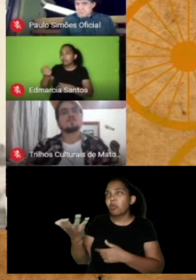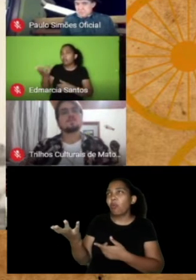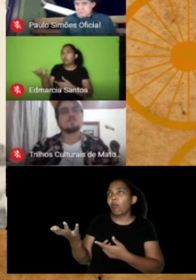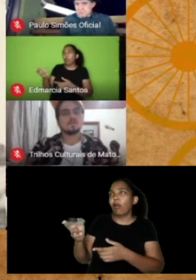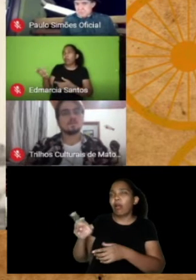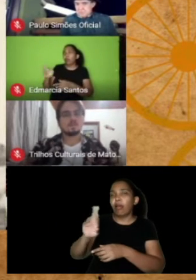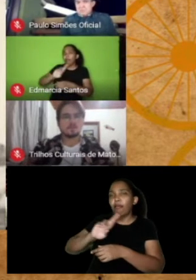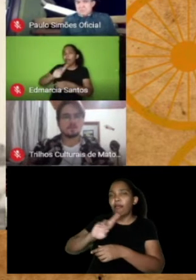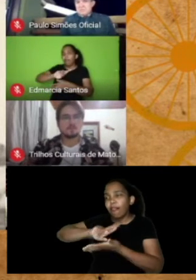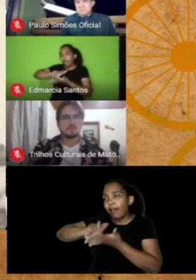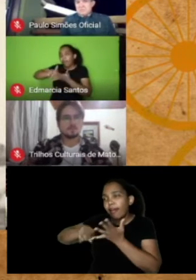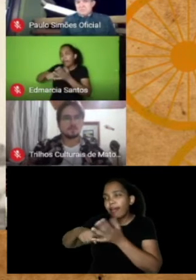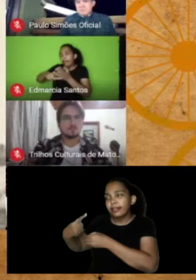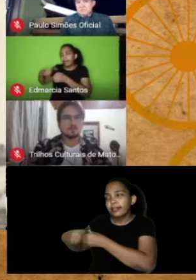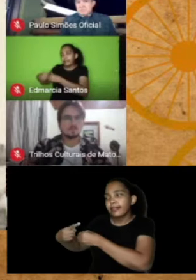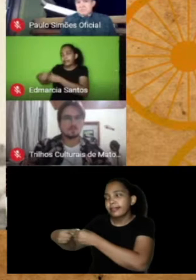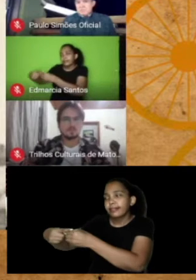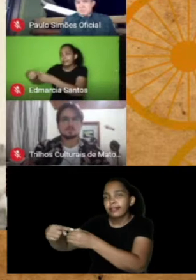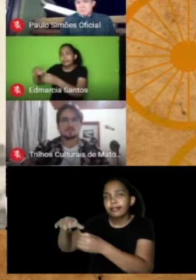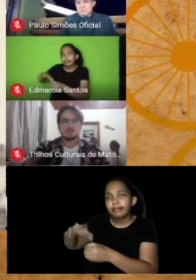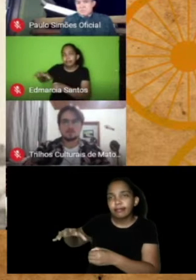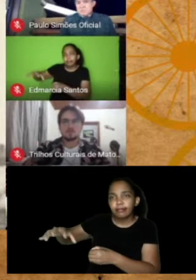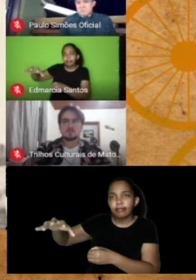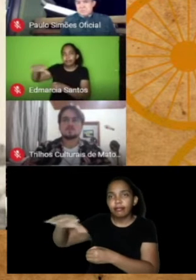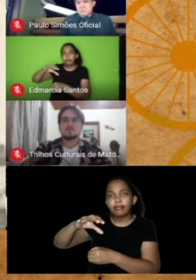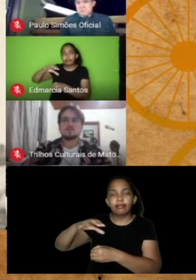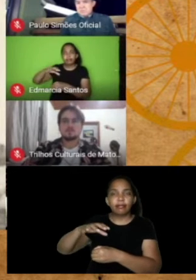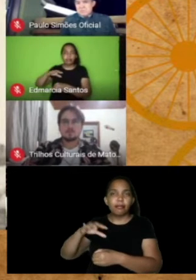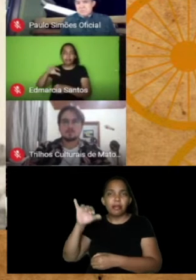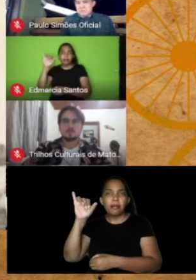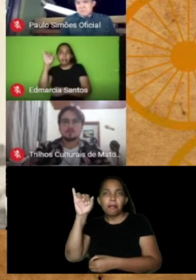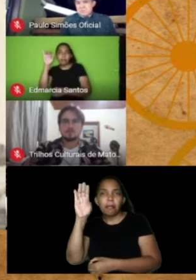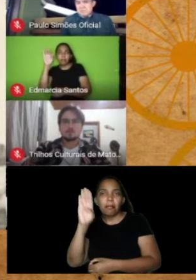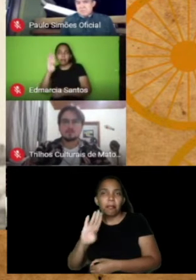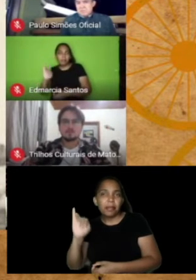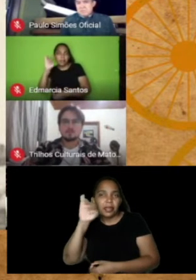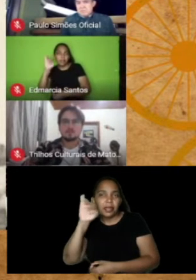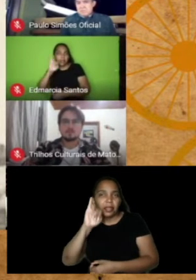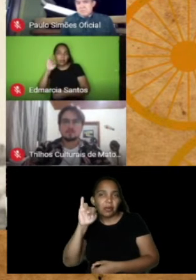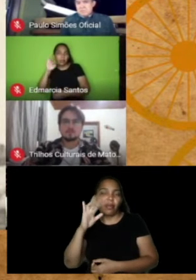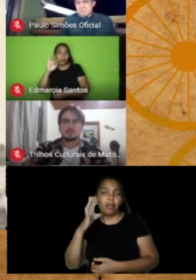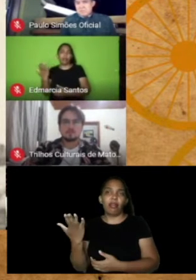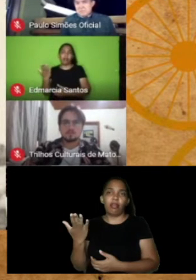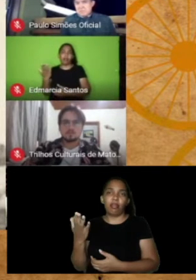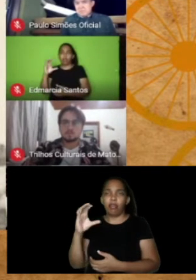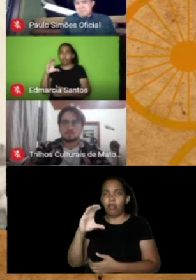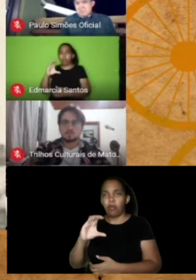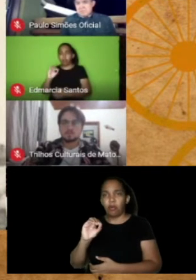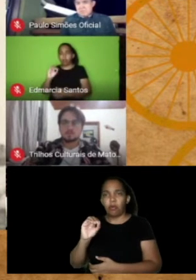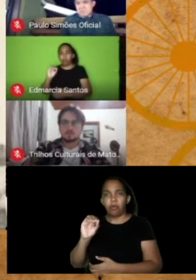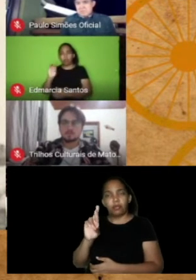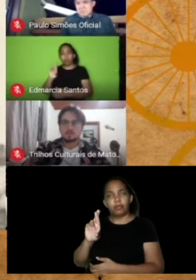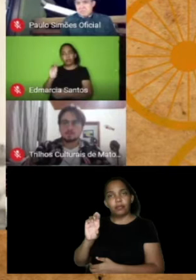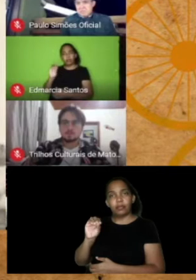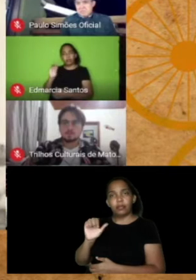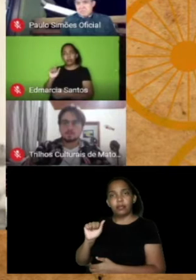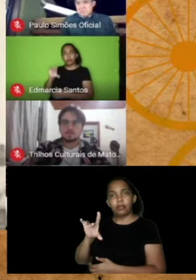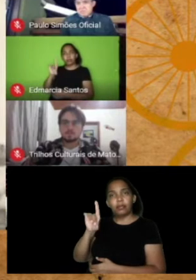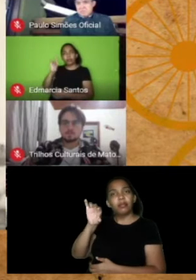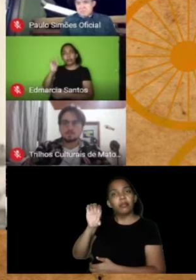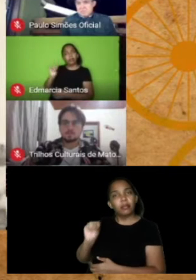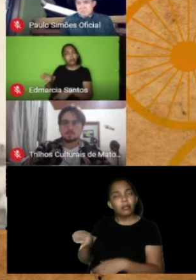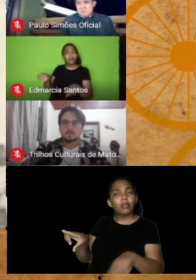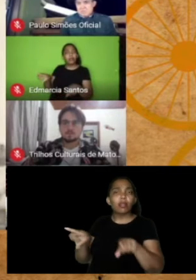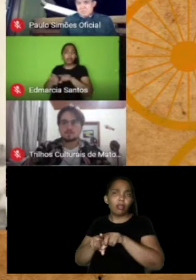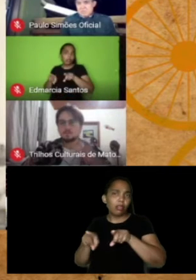Pirajuí, Birigui, Coroados, era a região que tinha uma quantidade de silvícola enorme, né? Índios caigantes